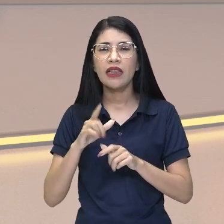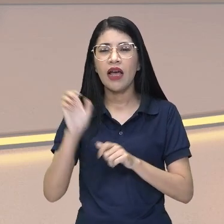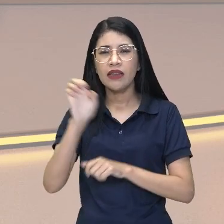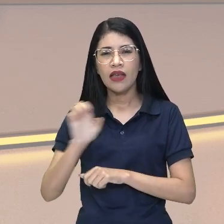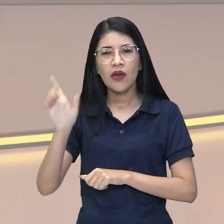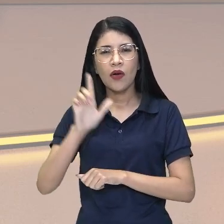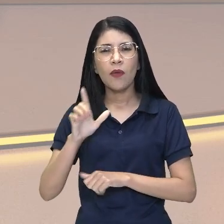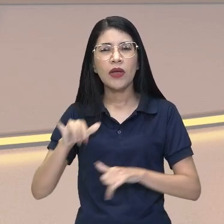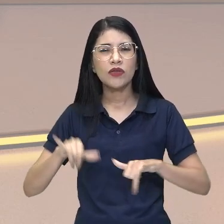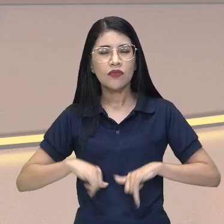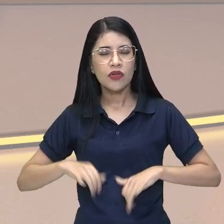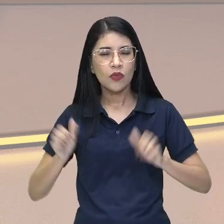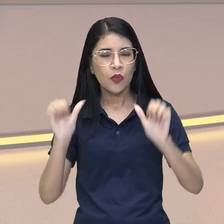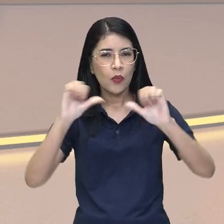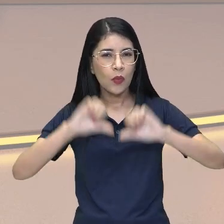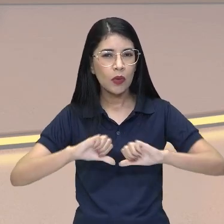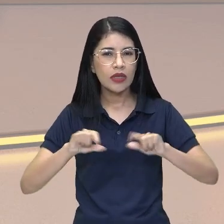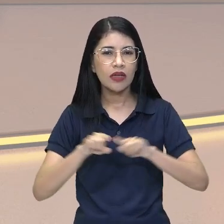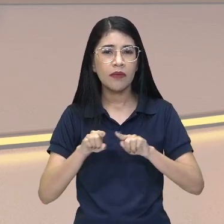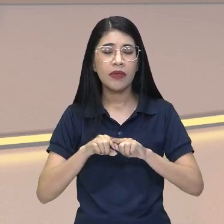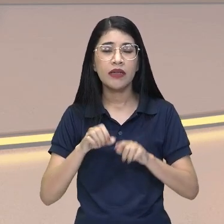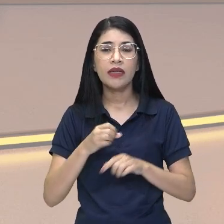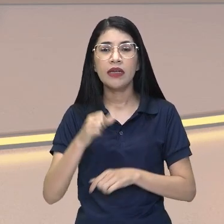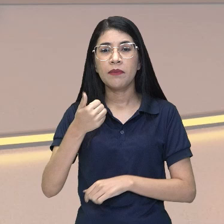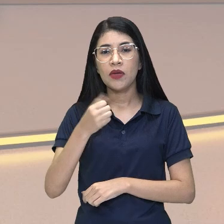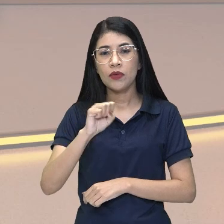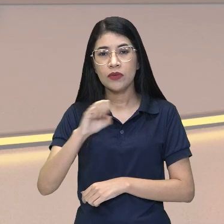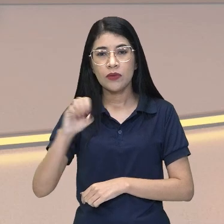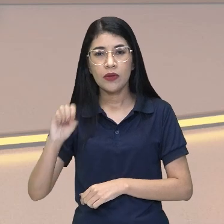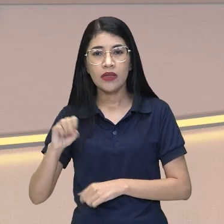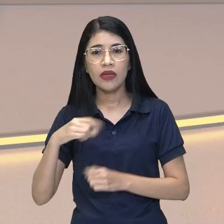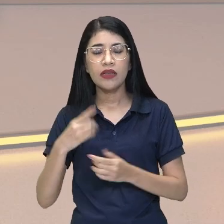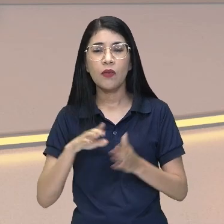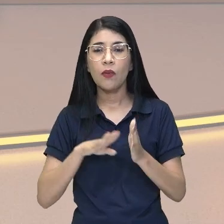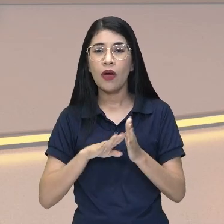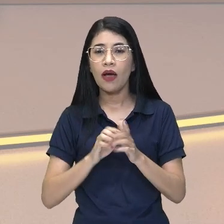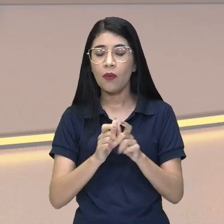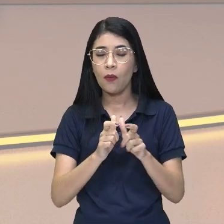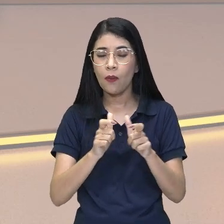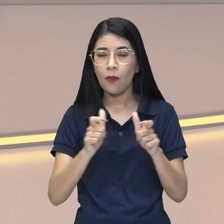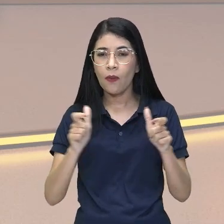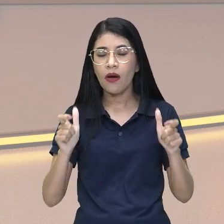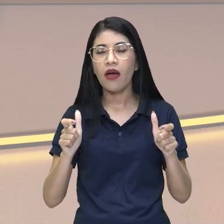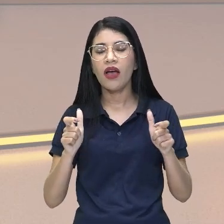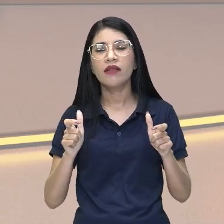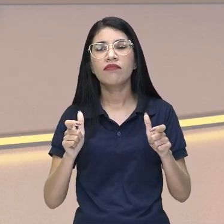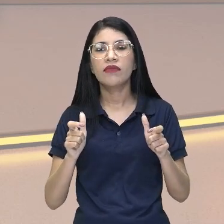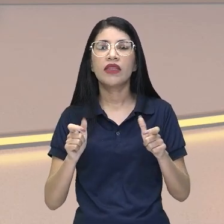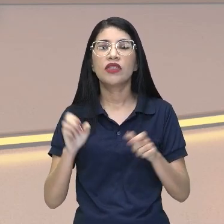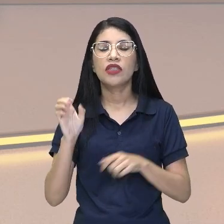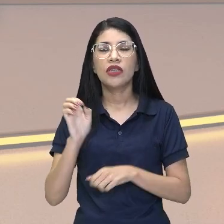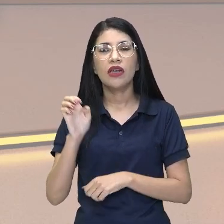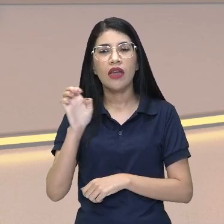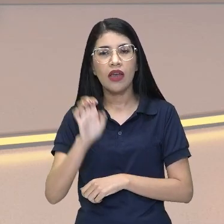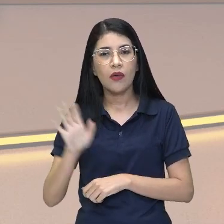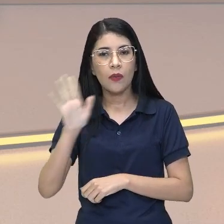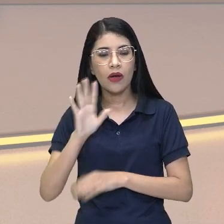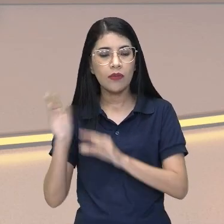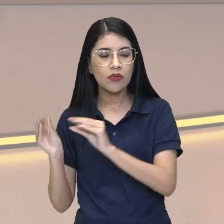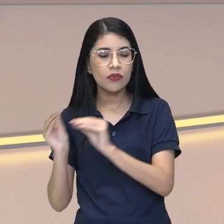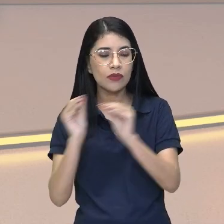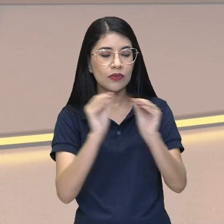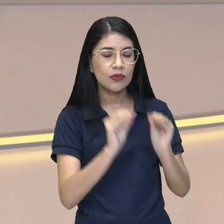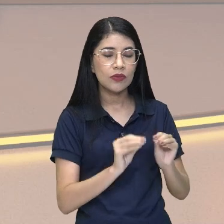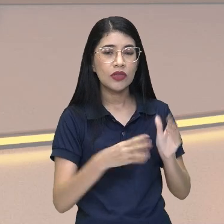de 1880, cresceu consideravelmente, né, a entrada de estrangeiros pelo Porto